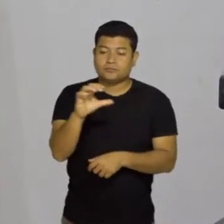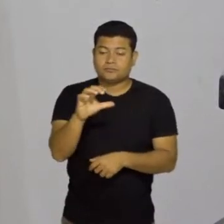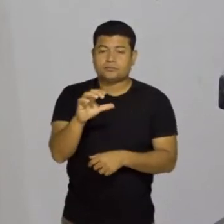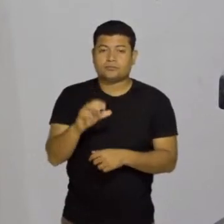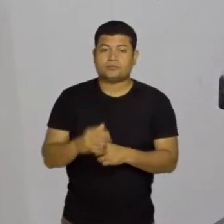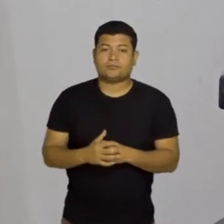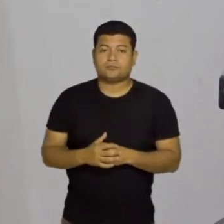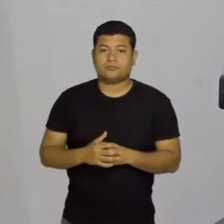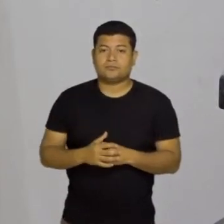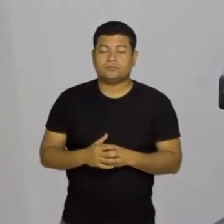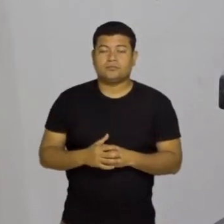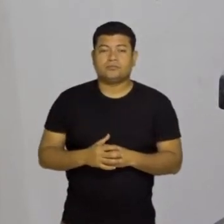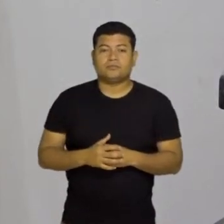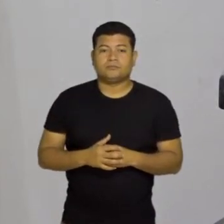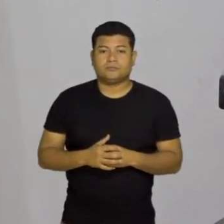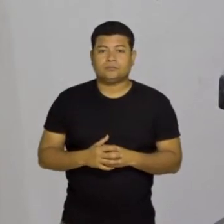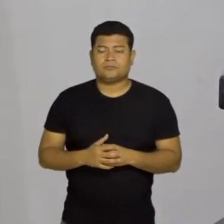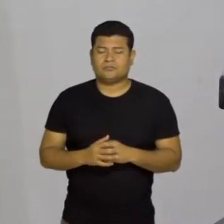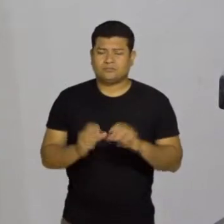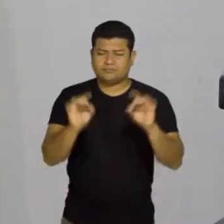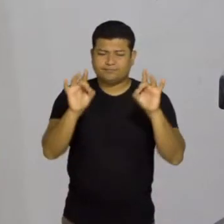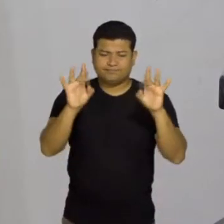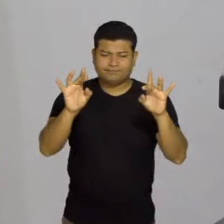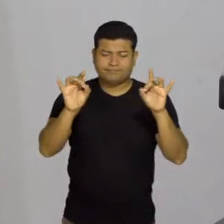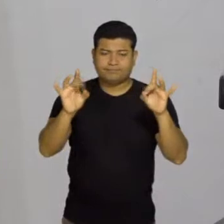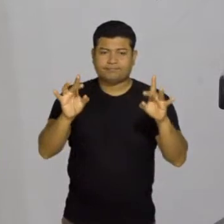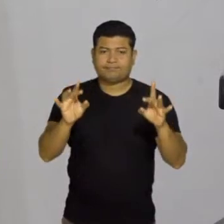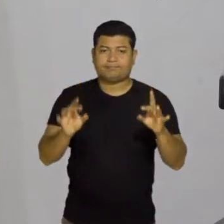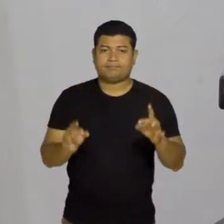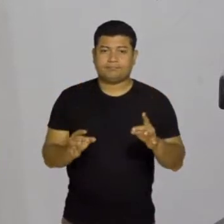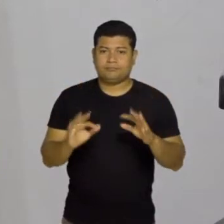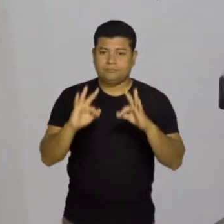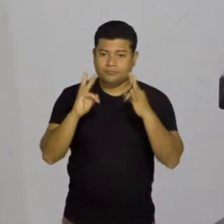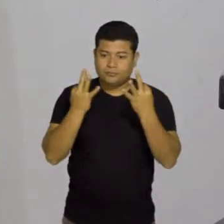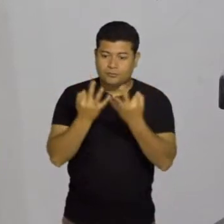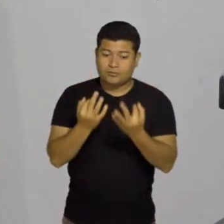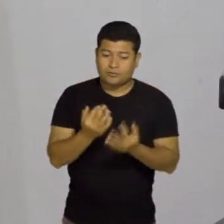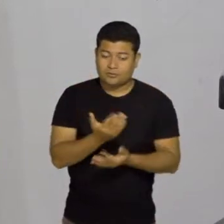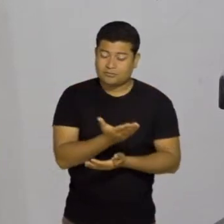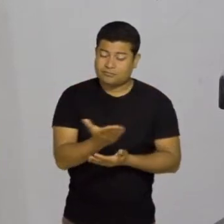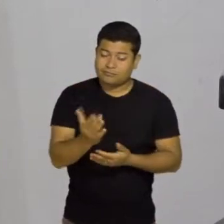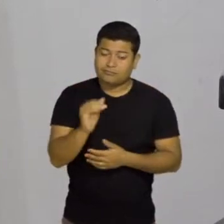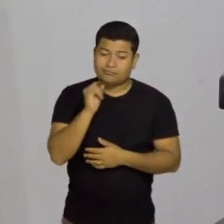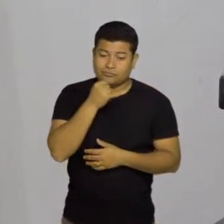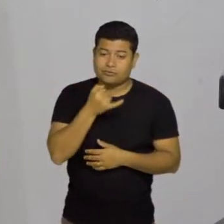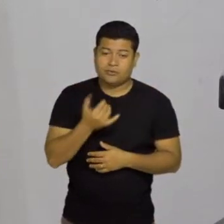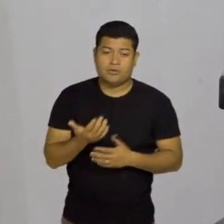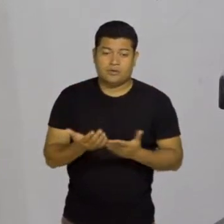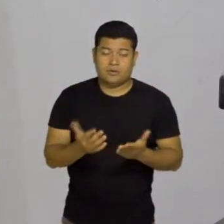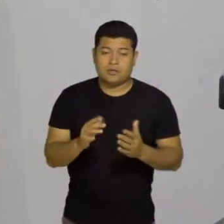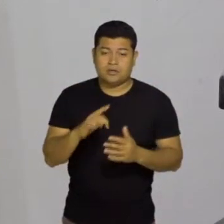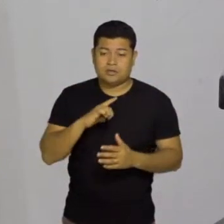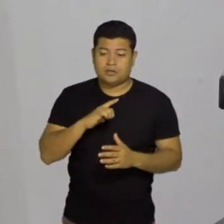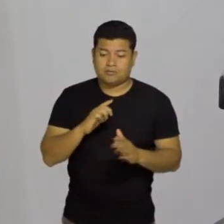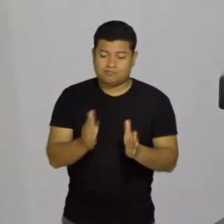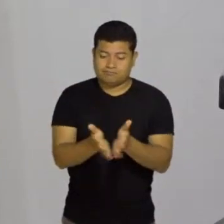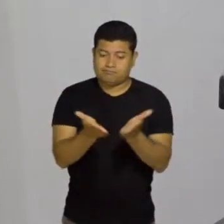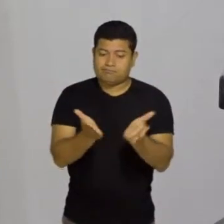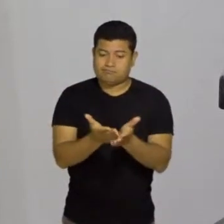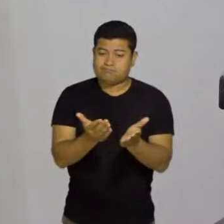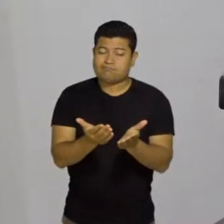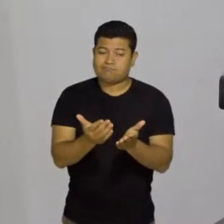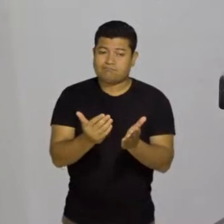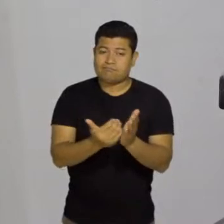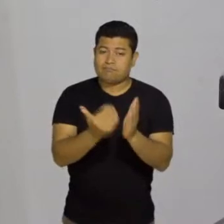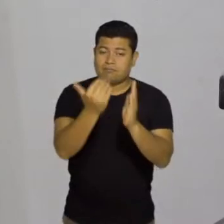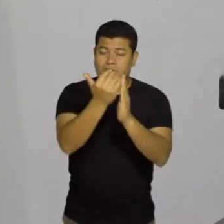forma muito especial, ao das famílias mais vulneráveis, prepará-los e